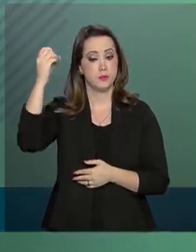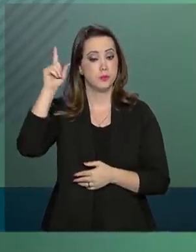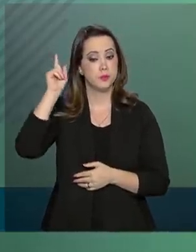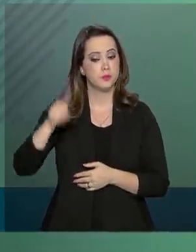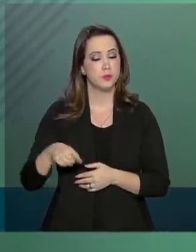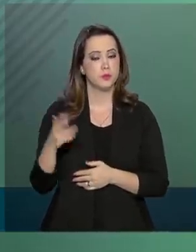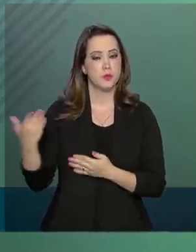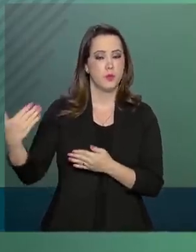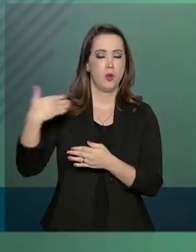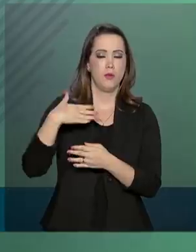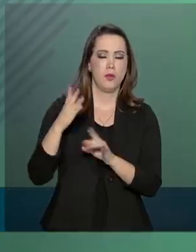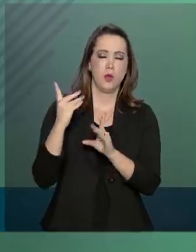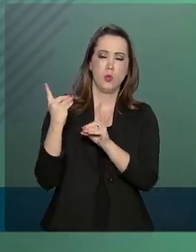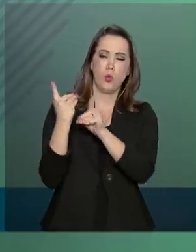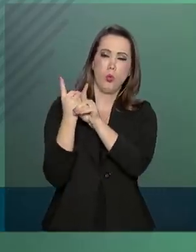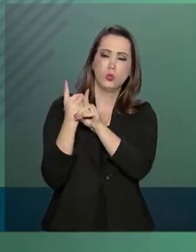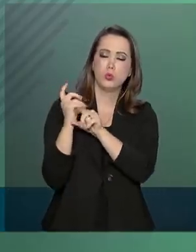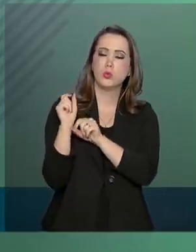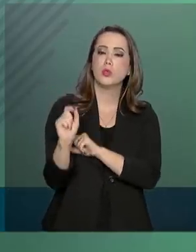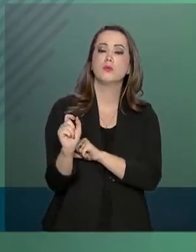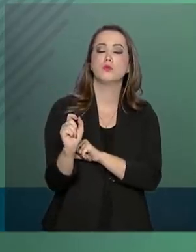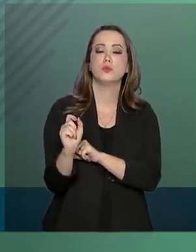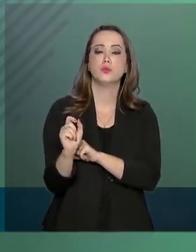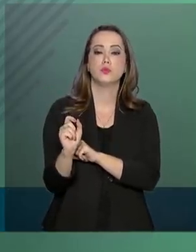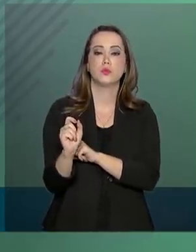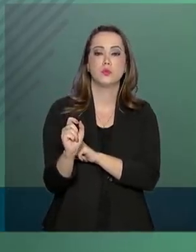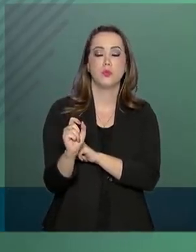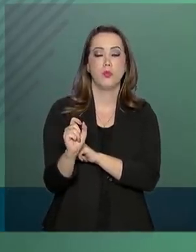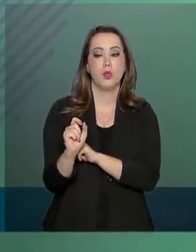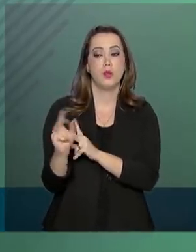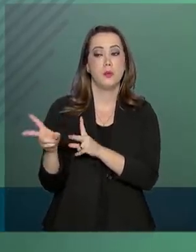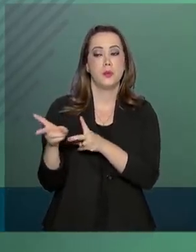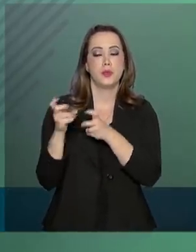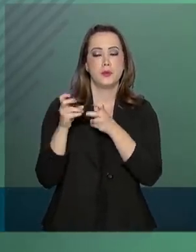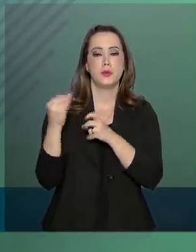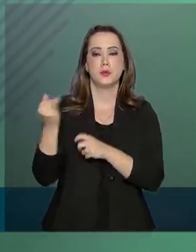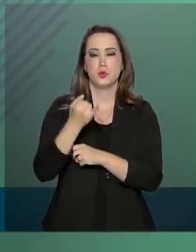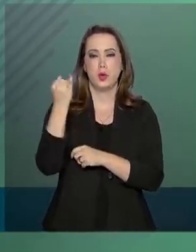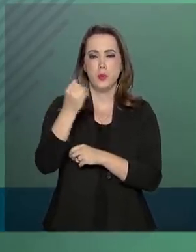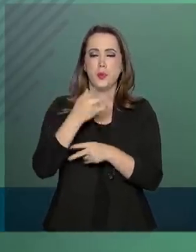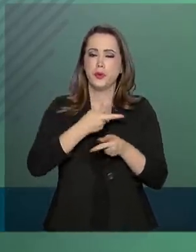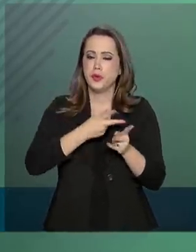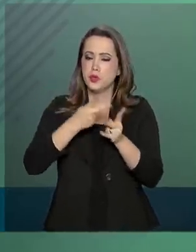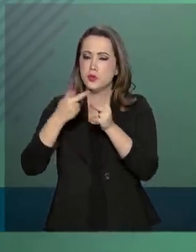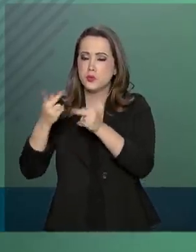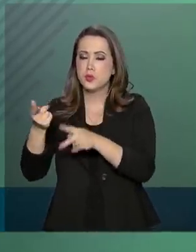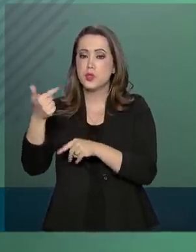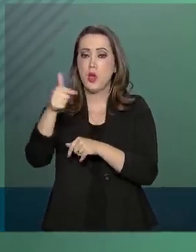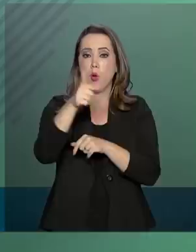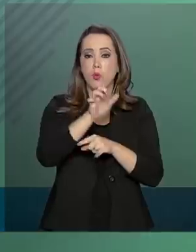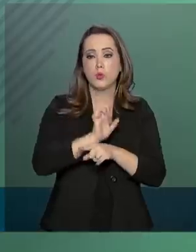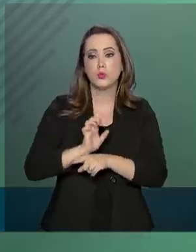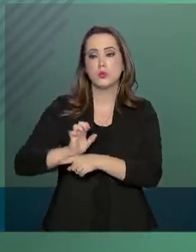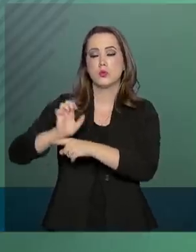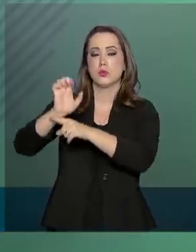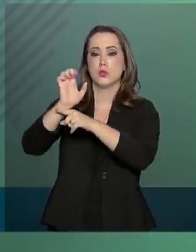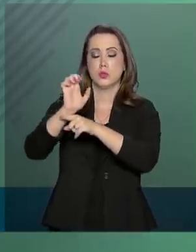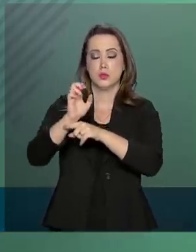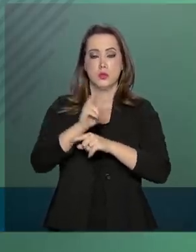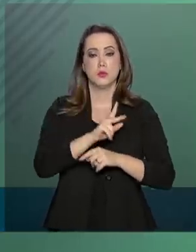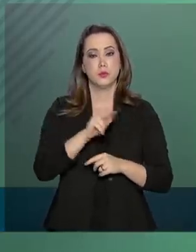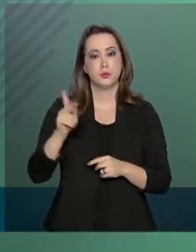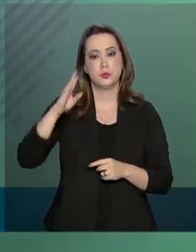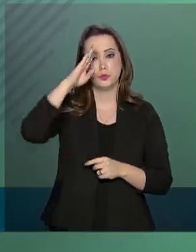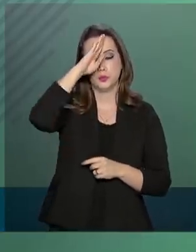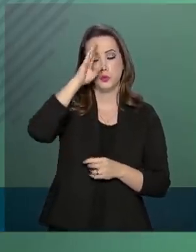vem ao encontro dessa sua percepção é um pai que o presidente passe pouco